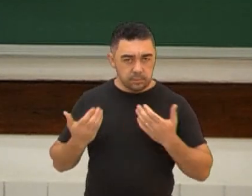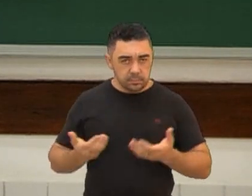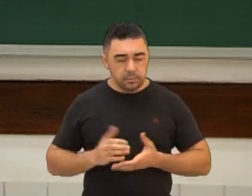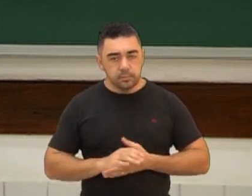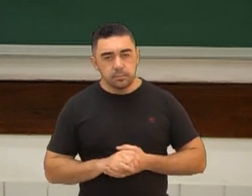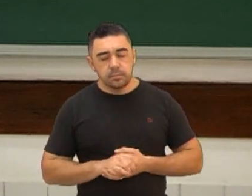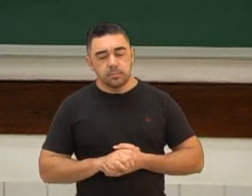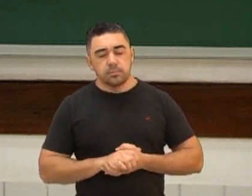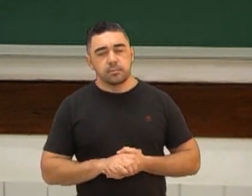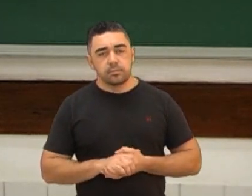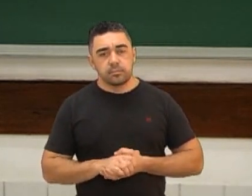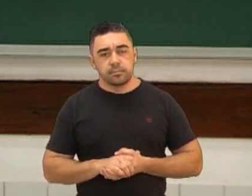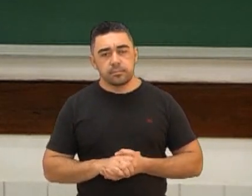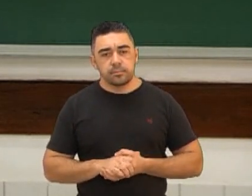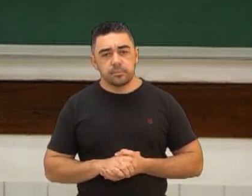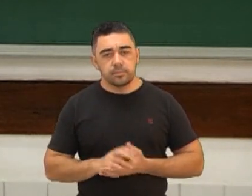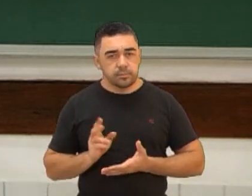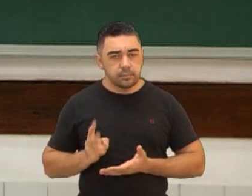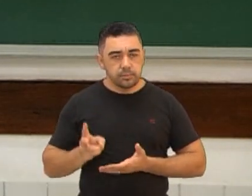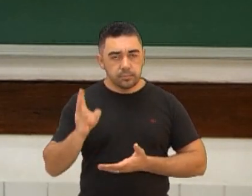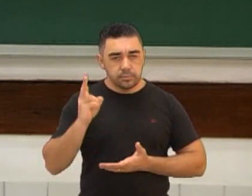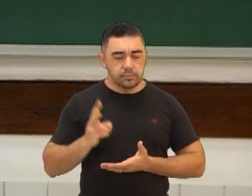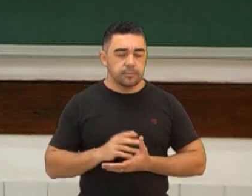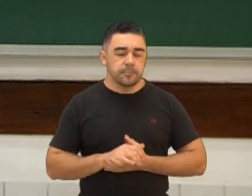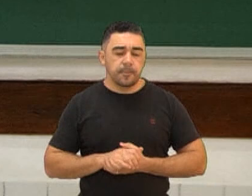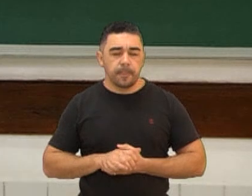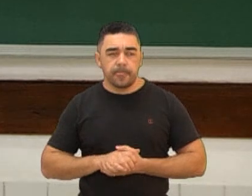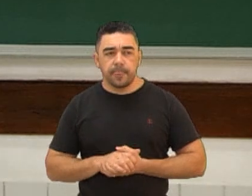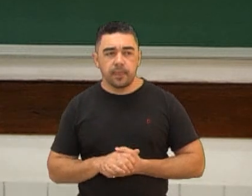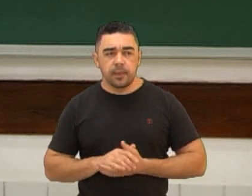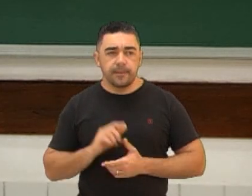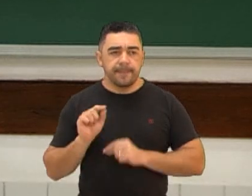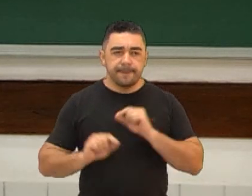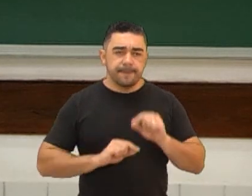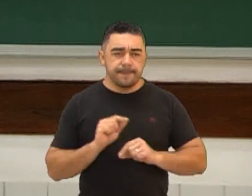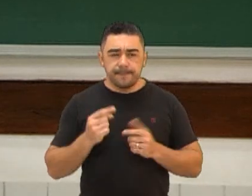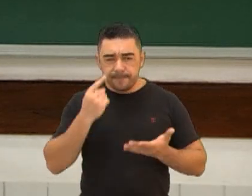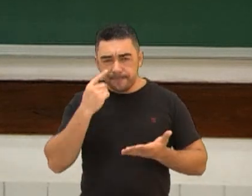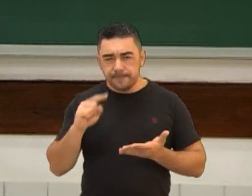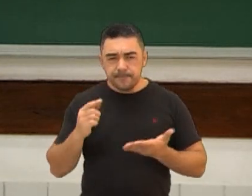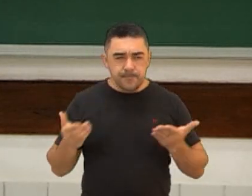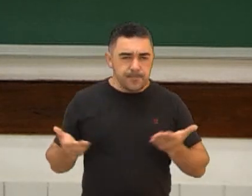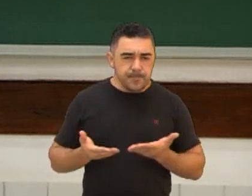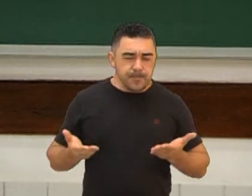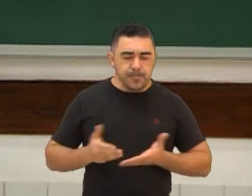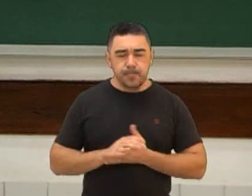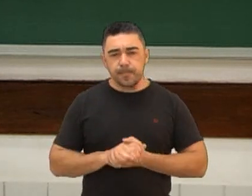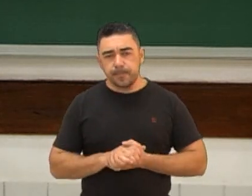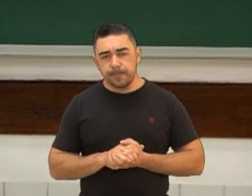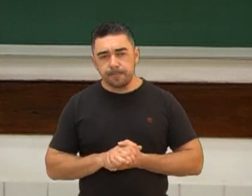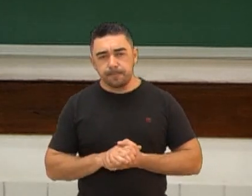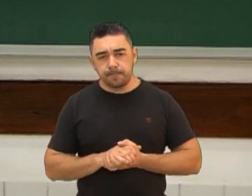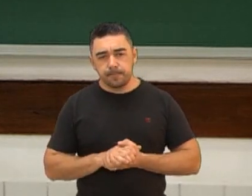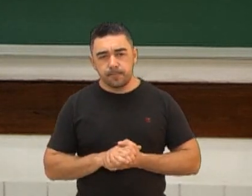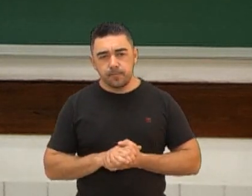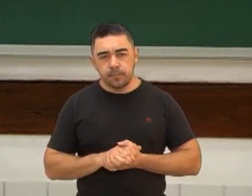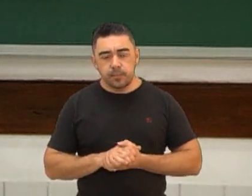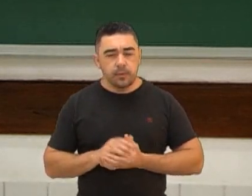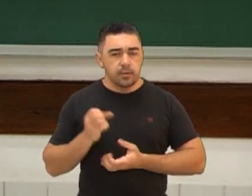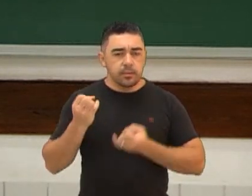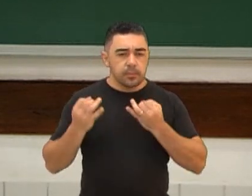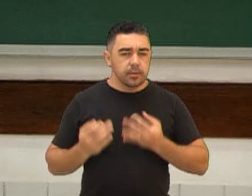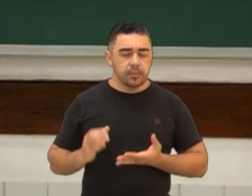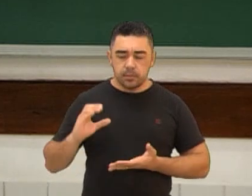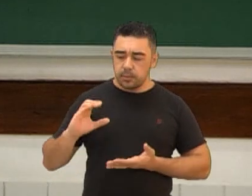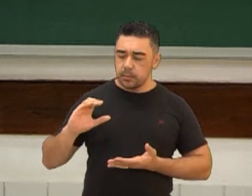disso. Ok? Então vamos lá, continuando. O que a gente vai falar hoje? Nós vamos falar nessa aula do